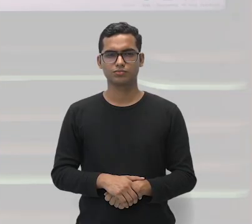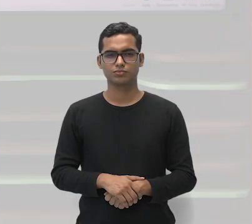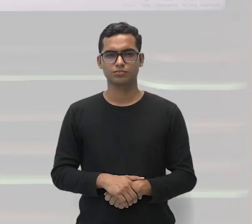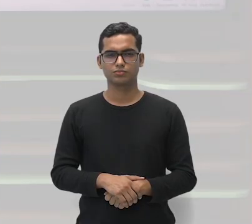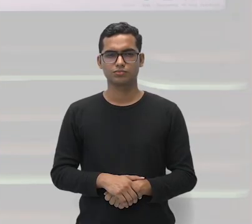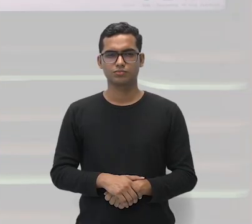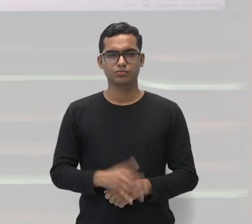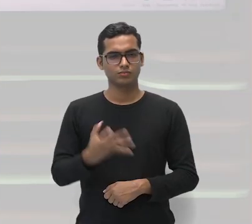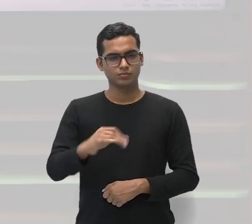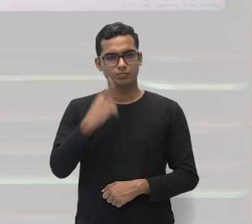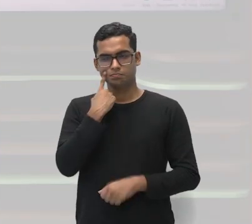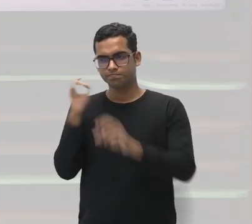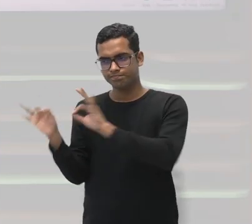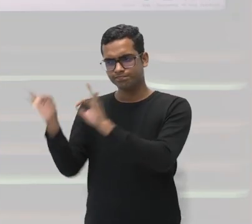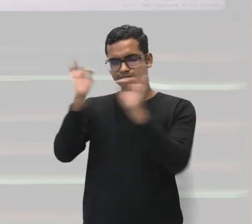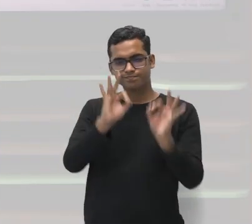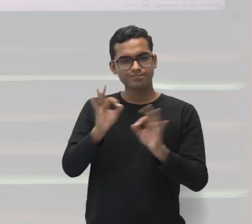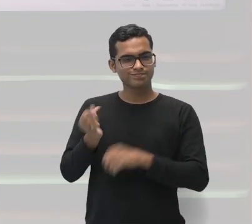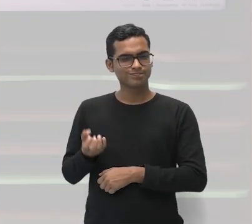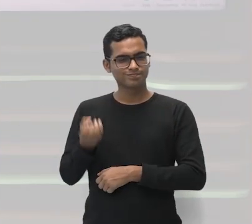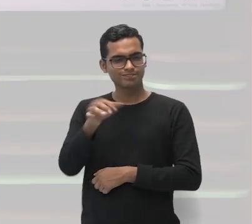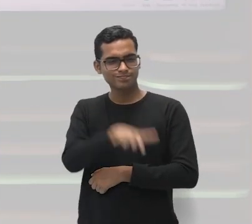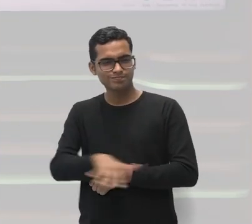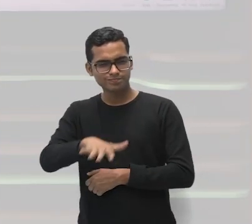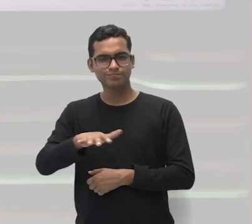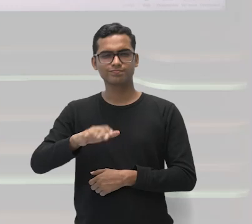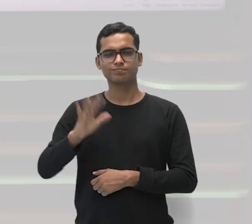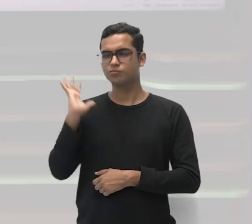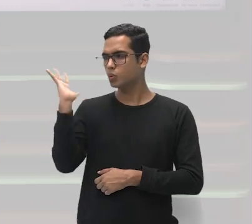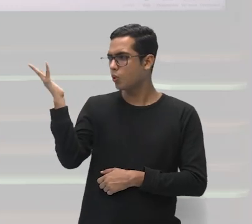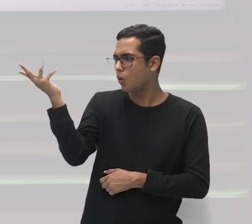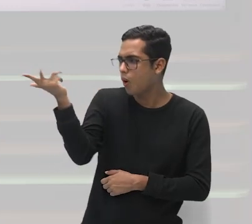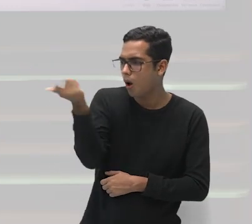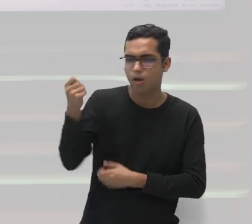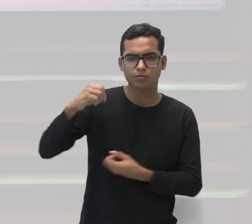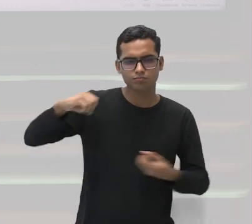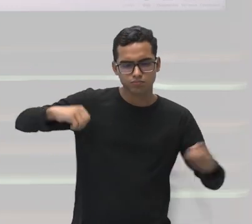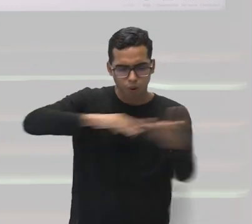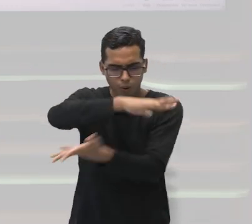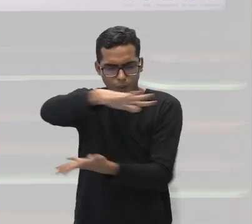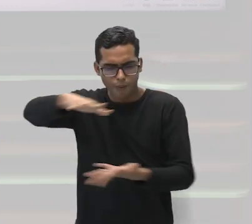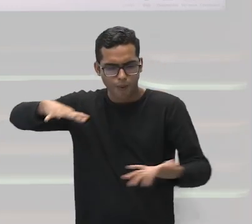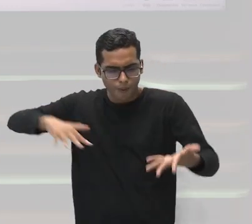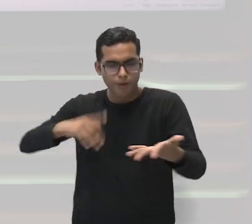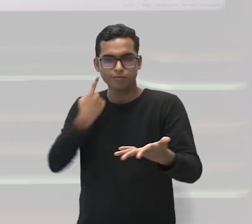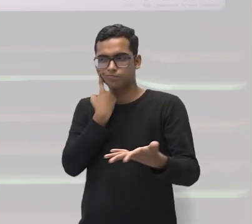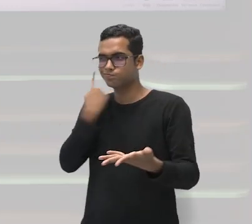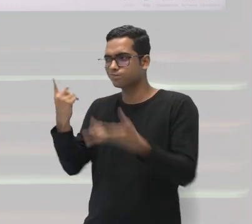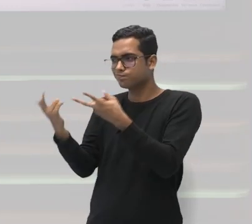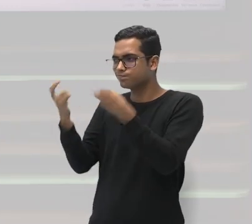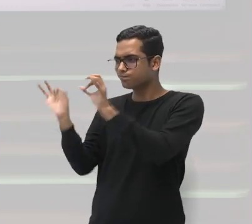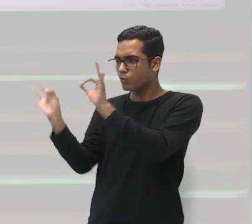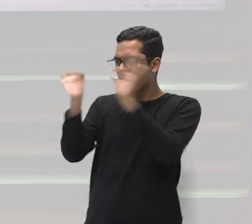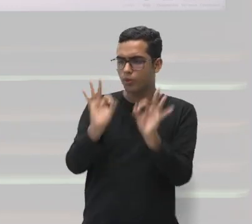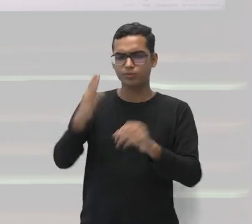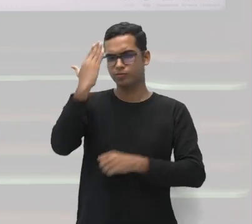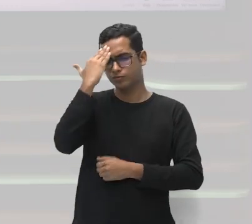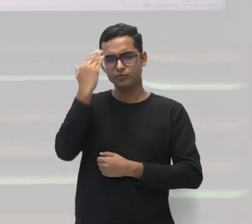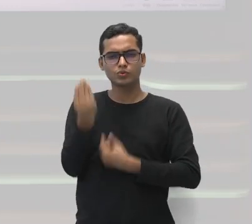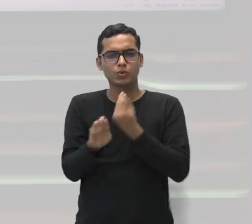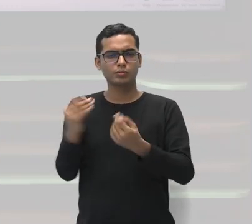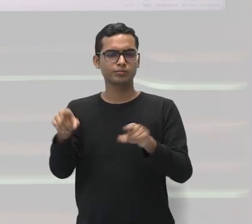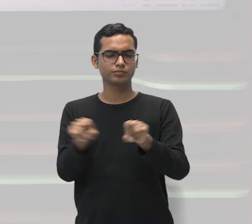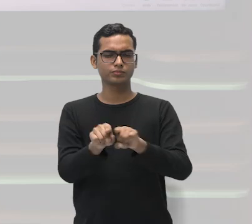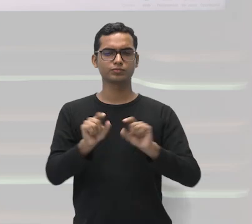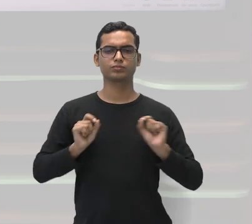Muito bem, pessoal. Agora, depois dessa viagem no espaço, e que vocês agora passaram a perceber, a saber,